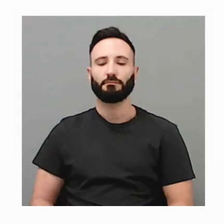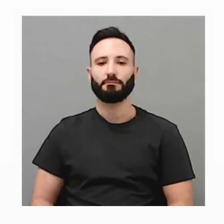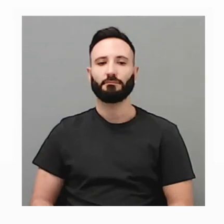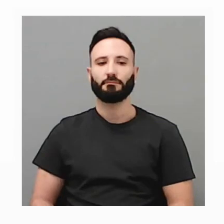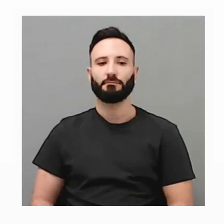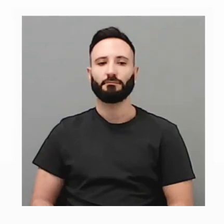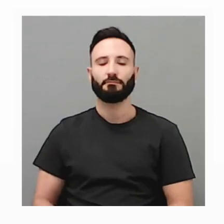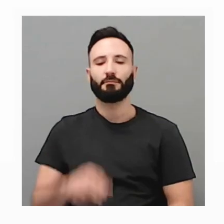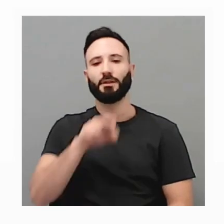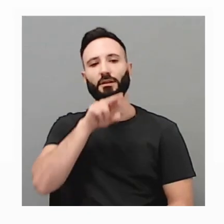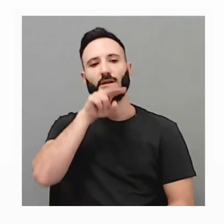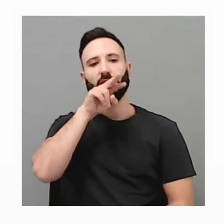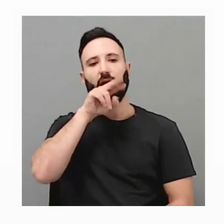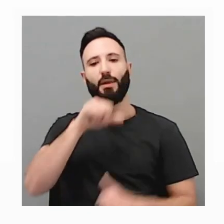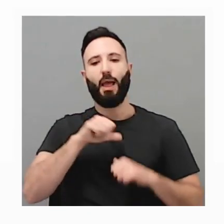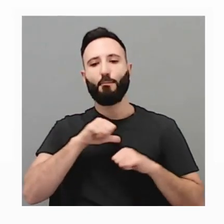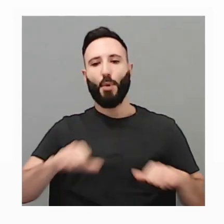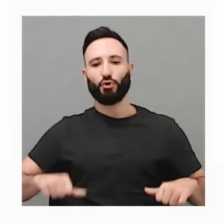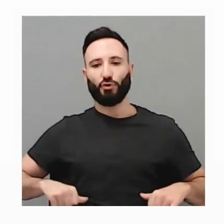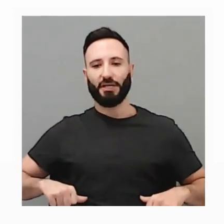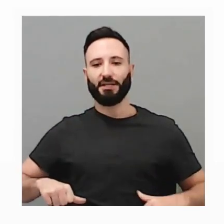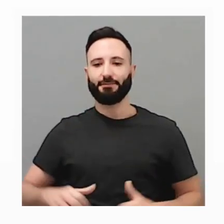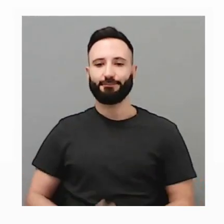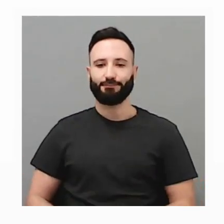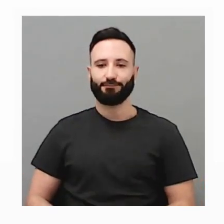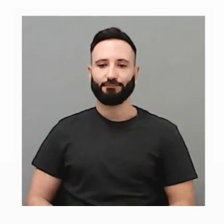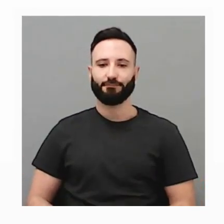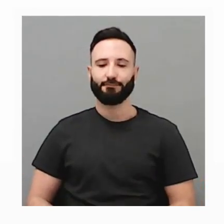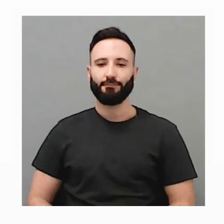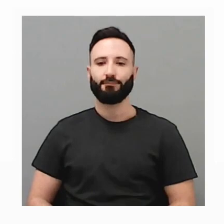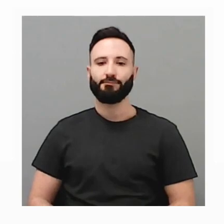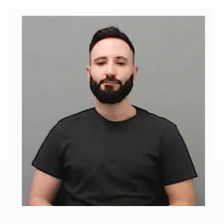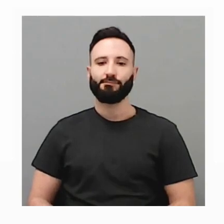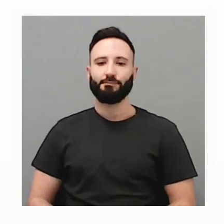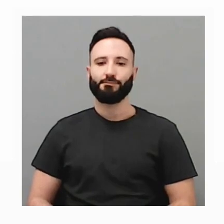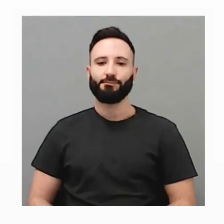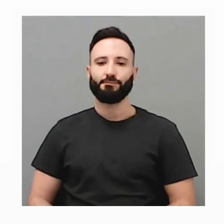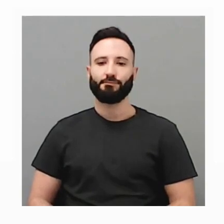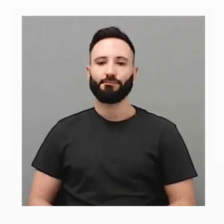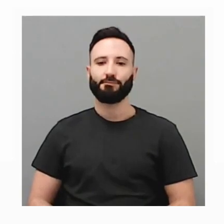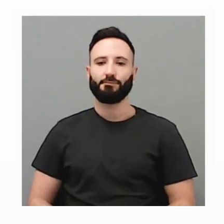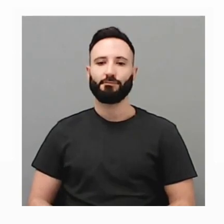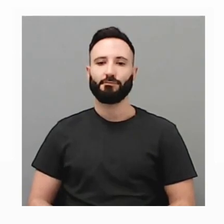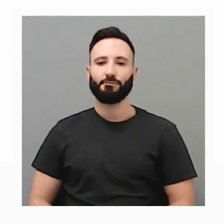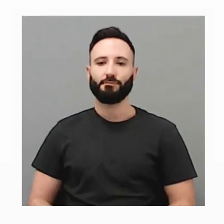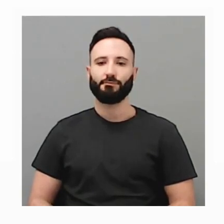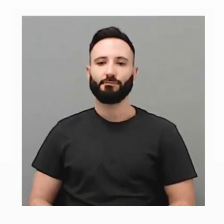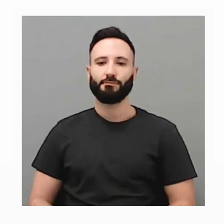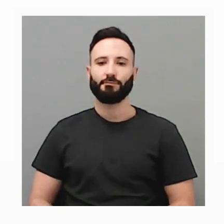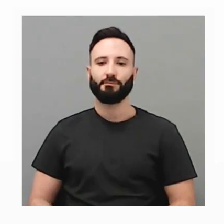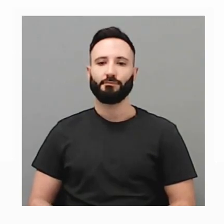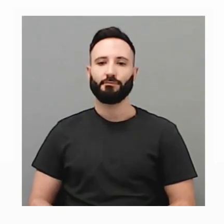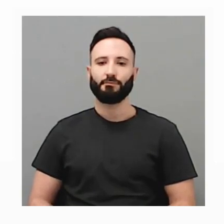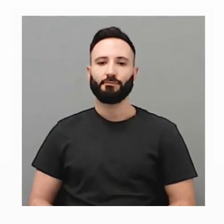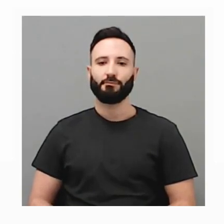nossa plataforma é que, da mesma maneira que nós aplicamos para, por exemplo, o caso do Alzheimer, podemos também aplicá-la a outro tipo de doenças que têm